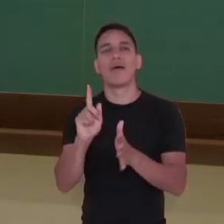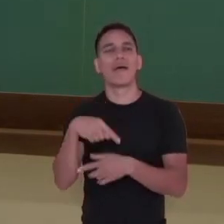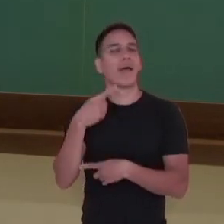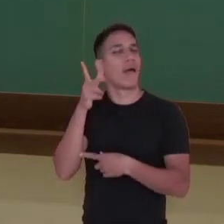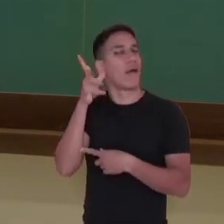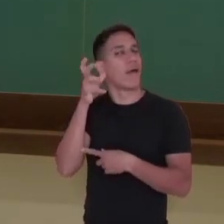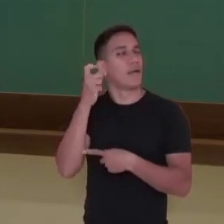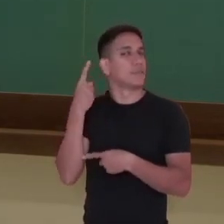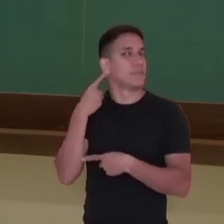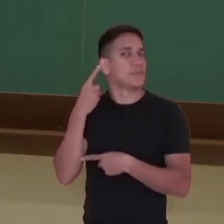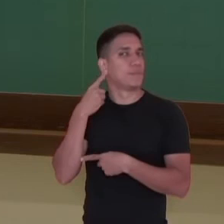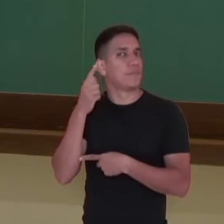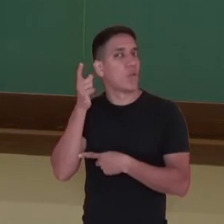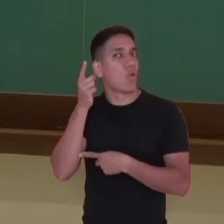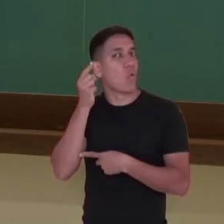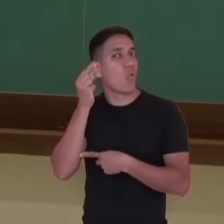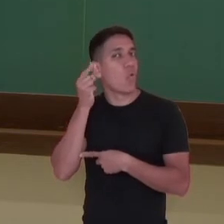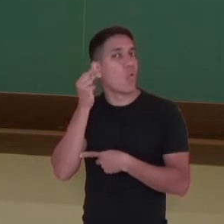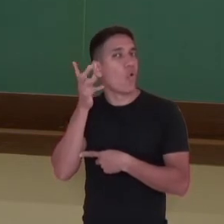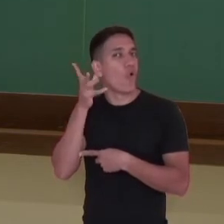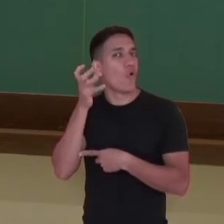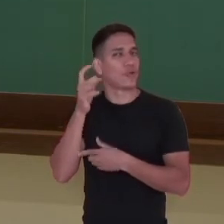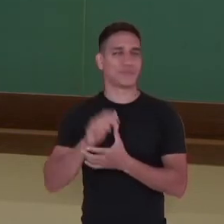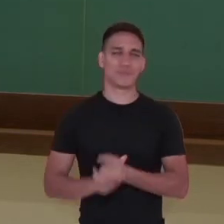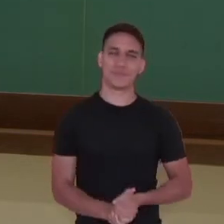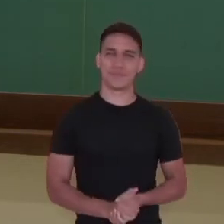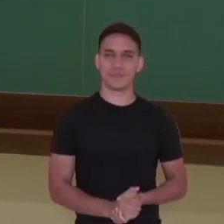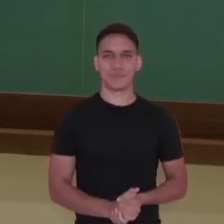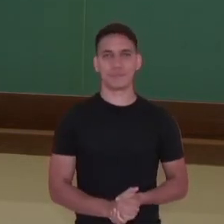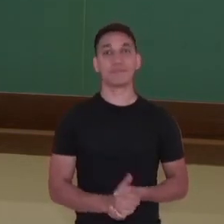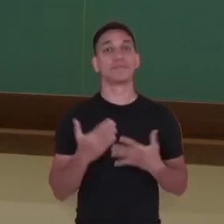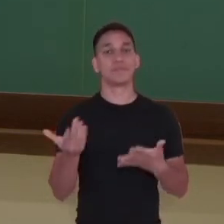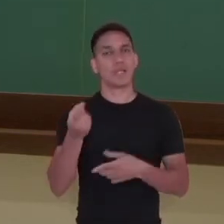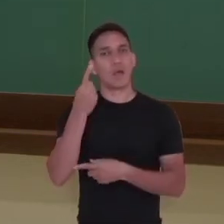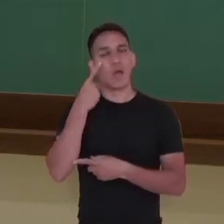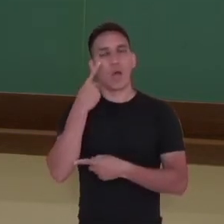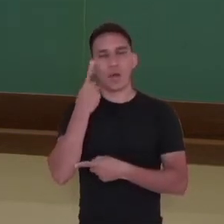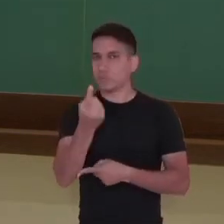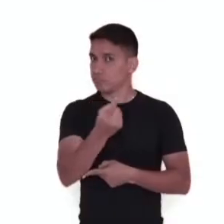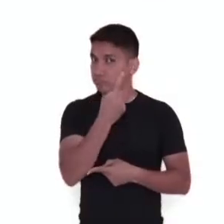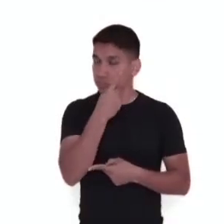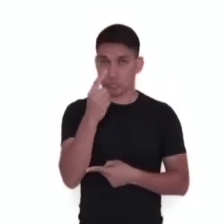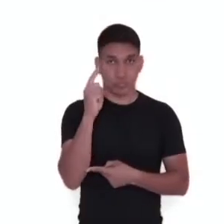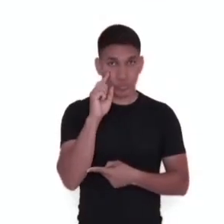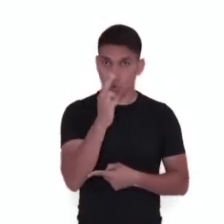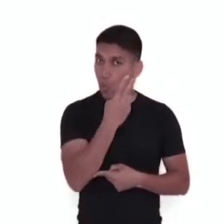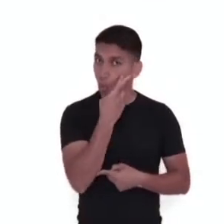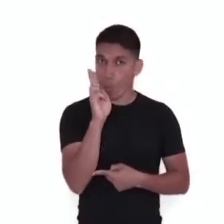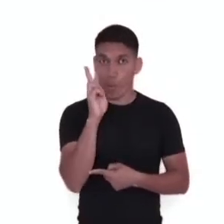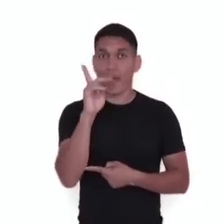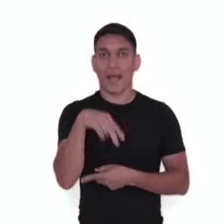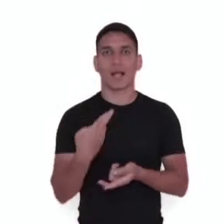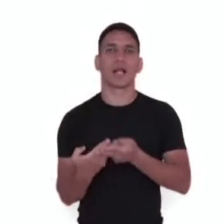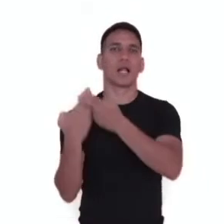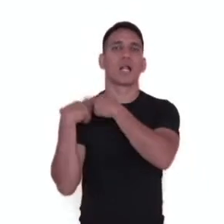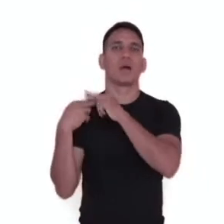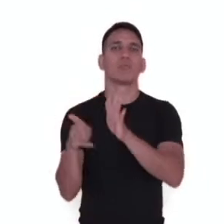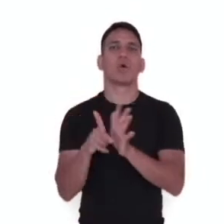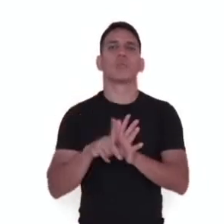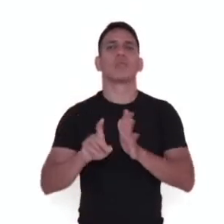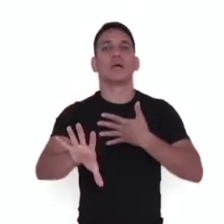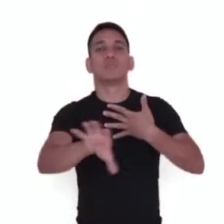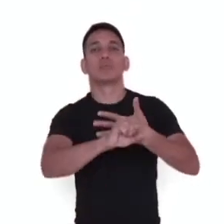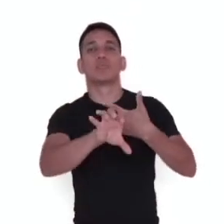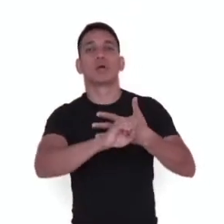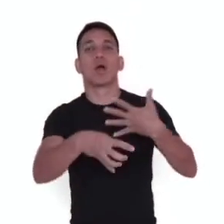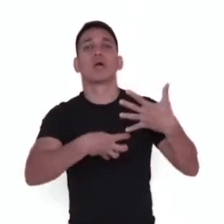estão associadas à audição. Então, os olhos são os órgãos responsáveis pelos